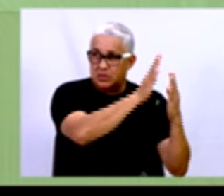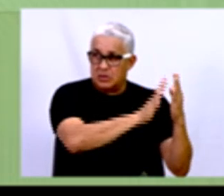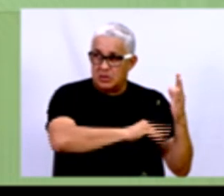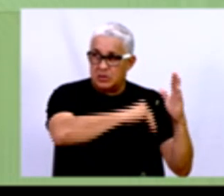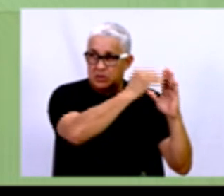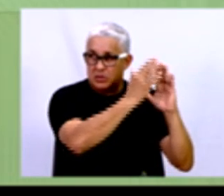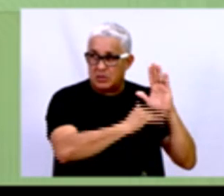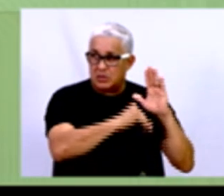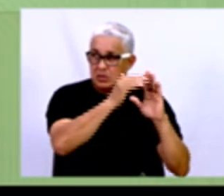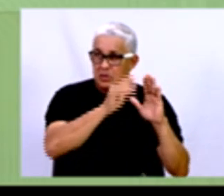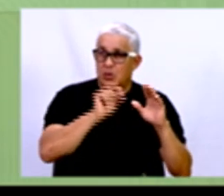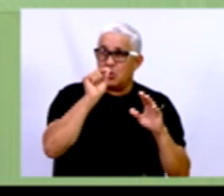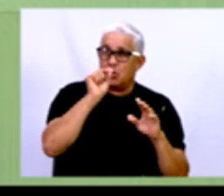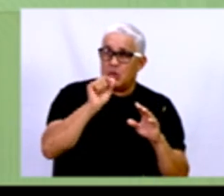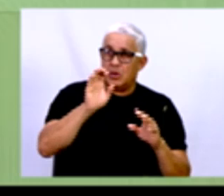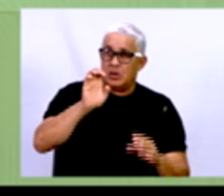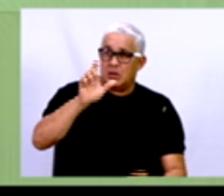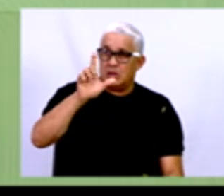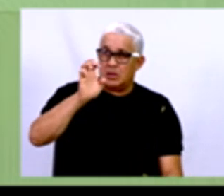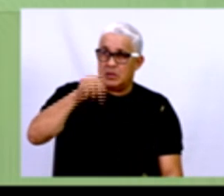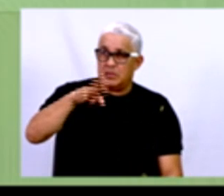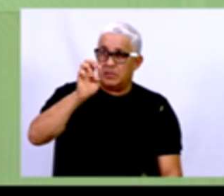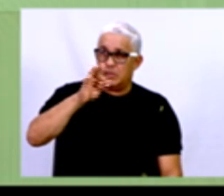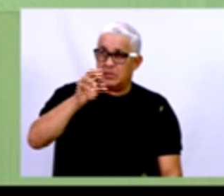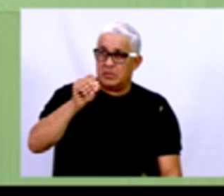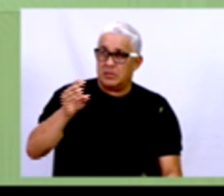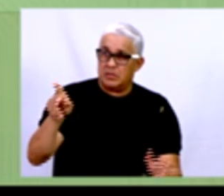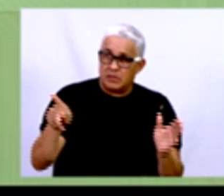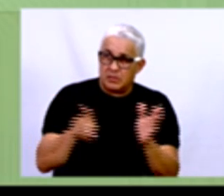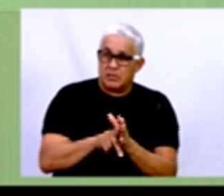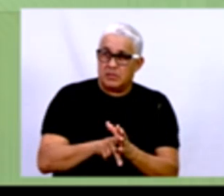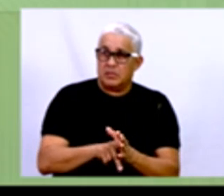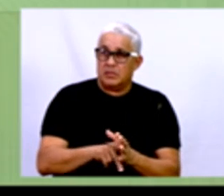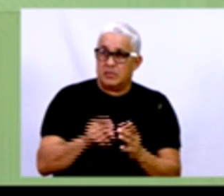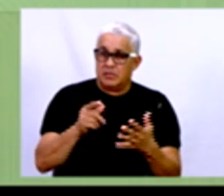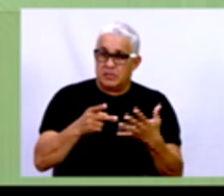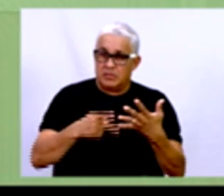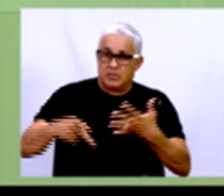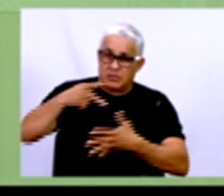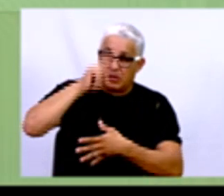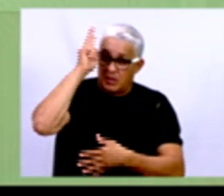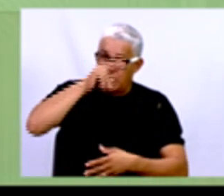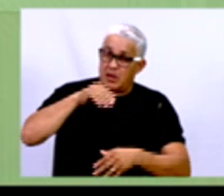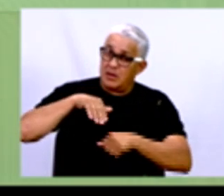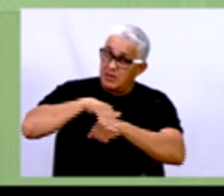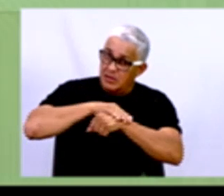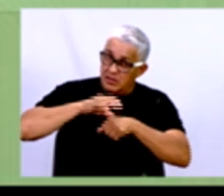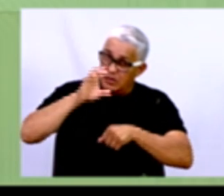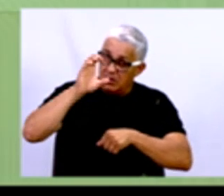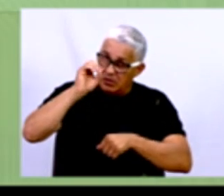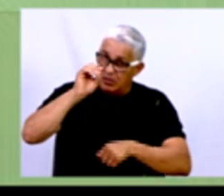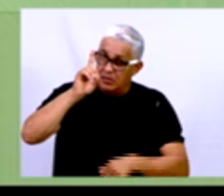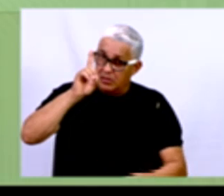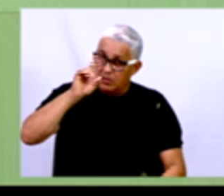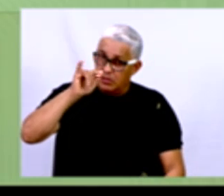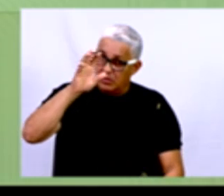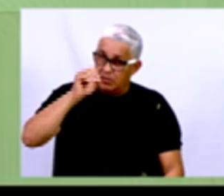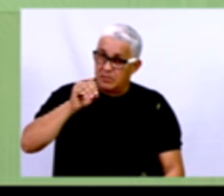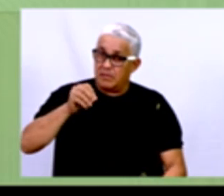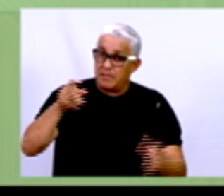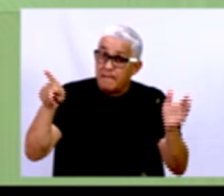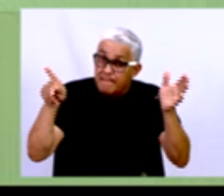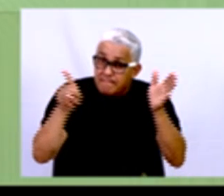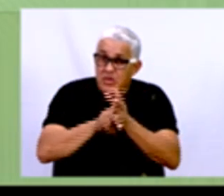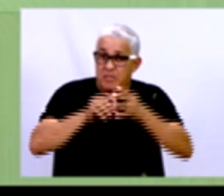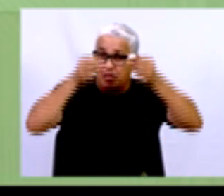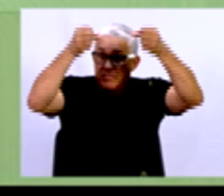da comunicação está sendo priorizado? Lembra que nós conversamos sobre o código se explicar, os